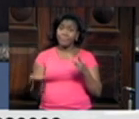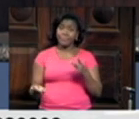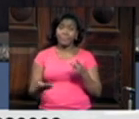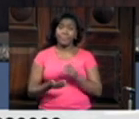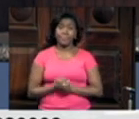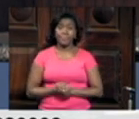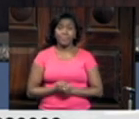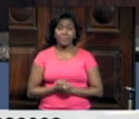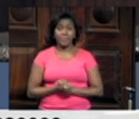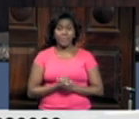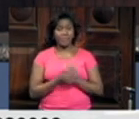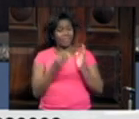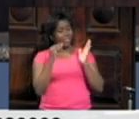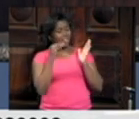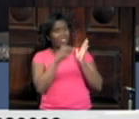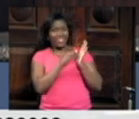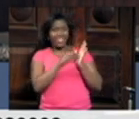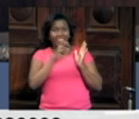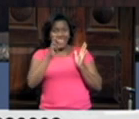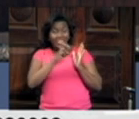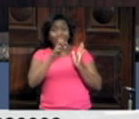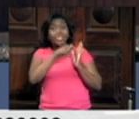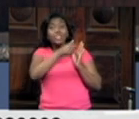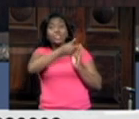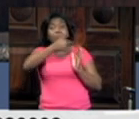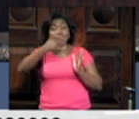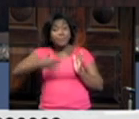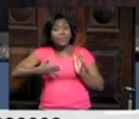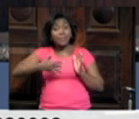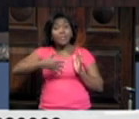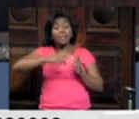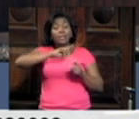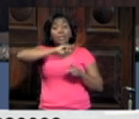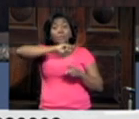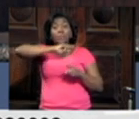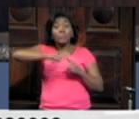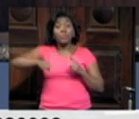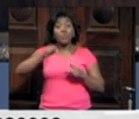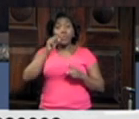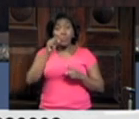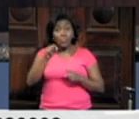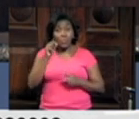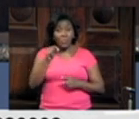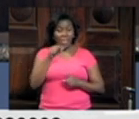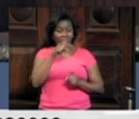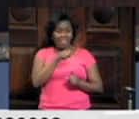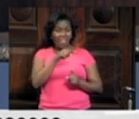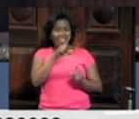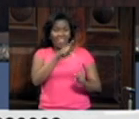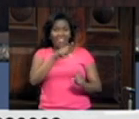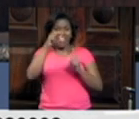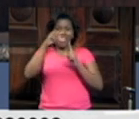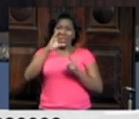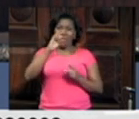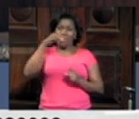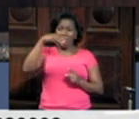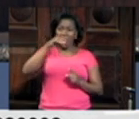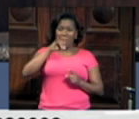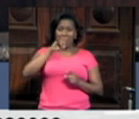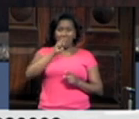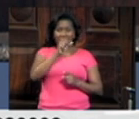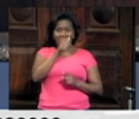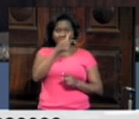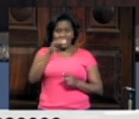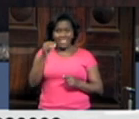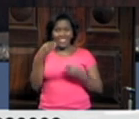O artigo 5º diz que fica vedado o provimento de cargos em comissão e designação para